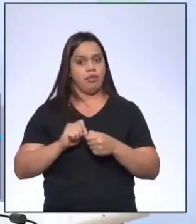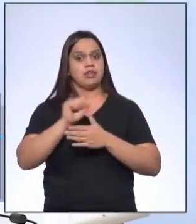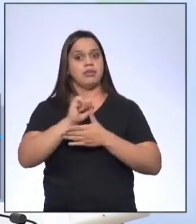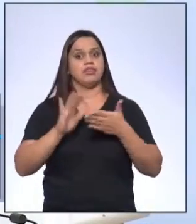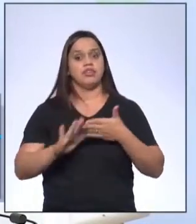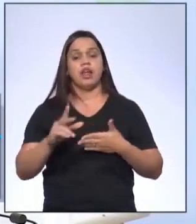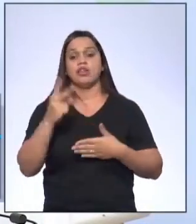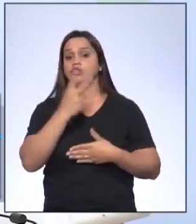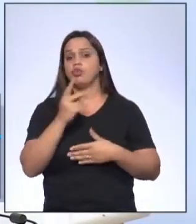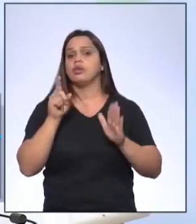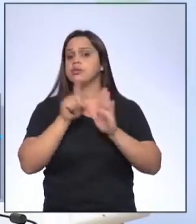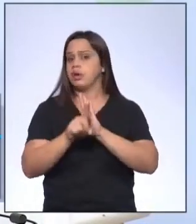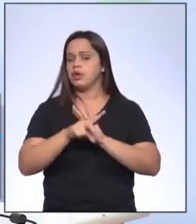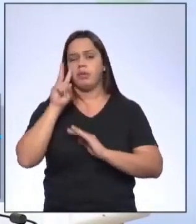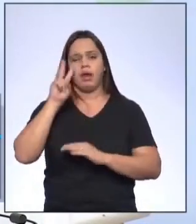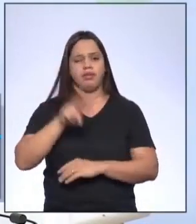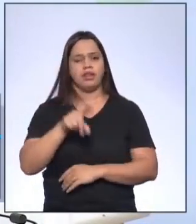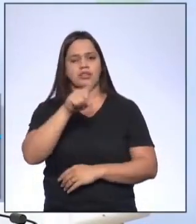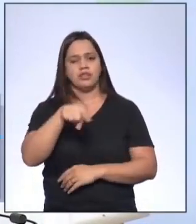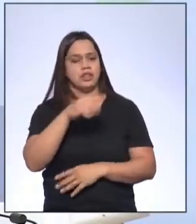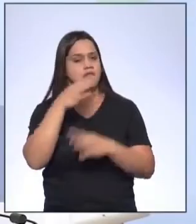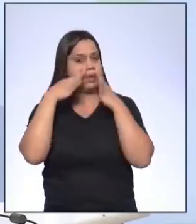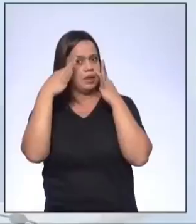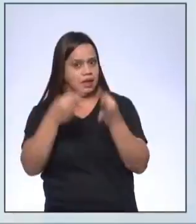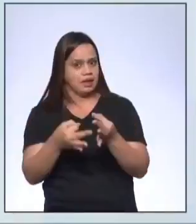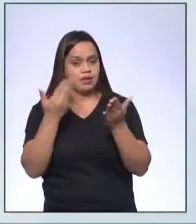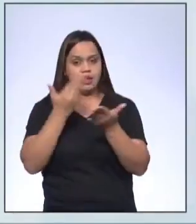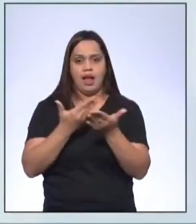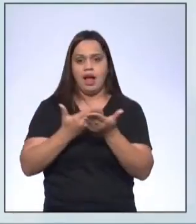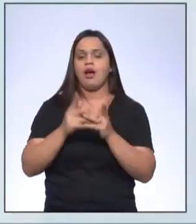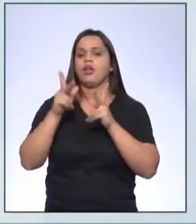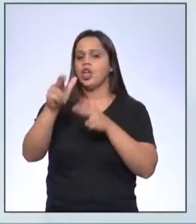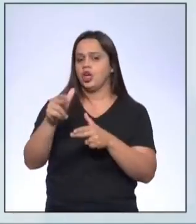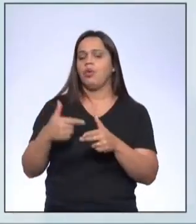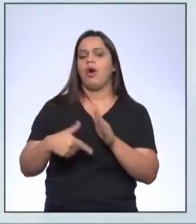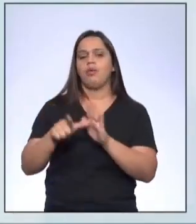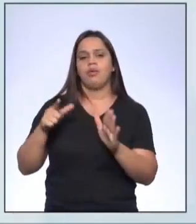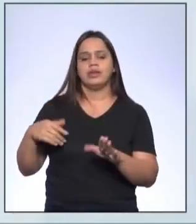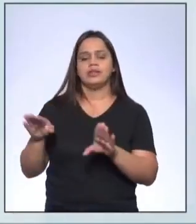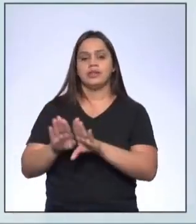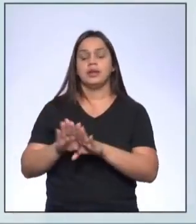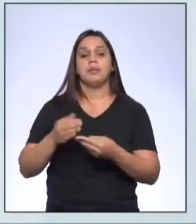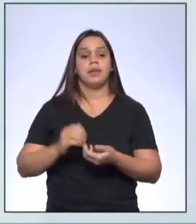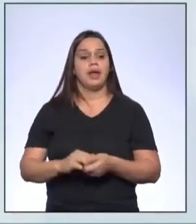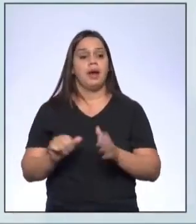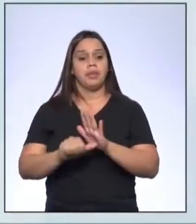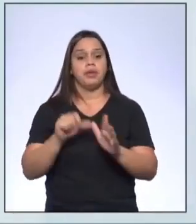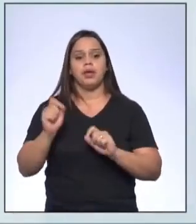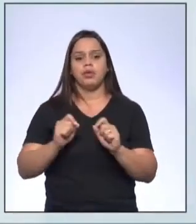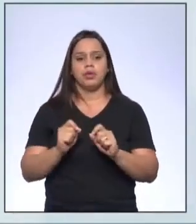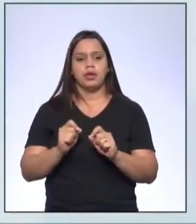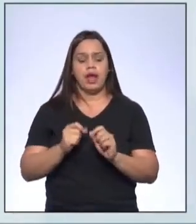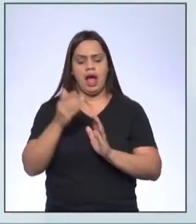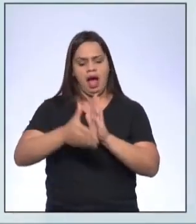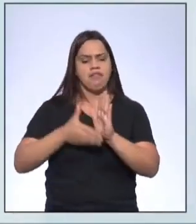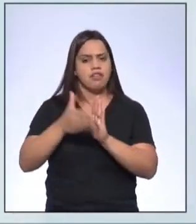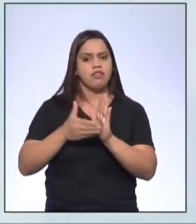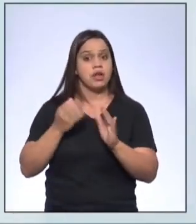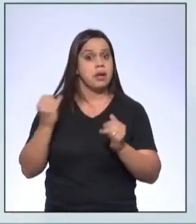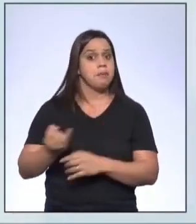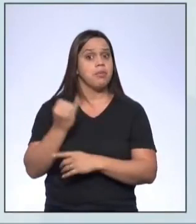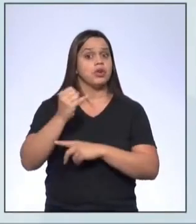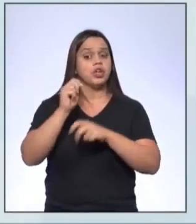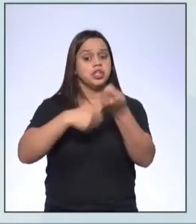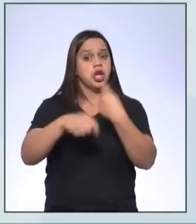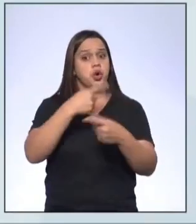perguntinhas, para ver se vocês estão atentos aí nas aulas, como vocês estiveram aí no anterior. Tá? A primeira delas é qual a importância da ferrovia para a